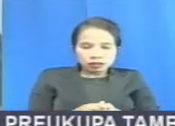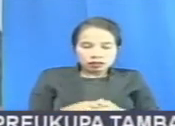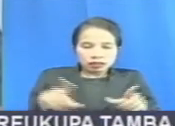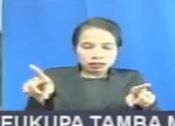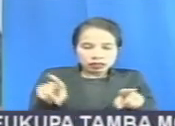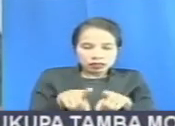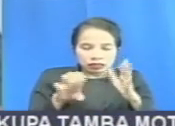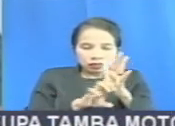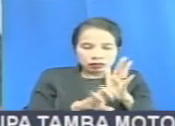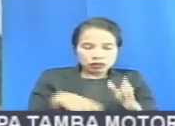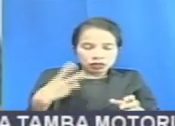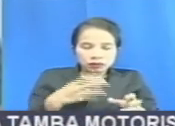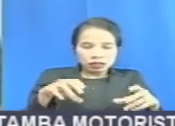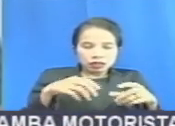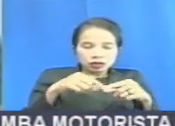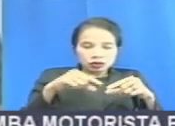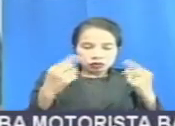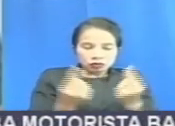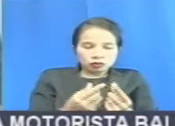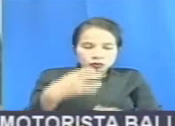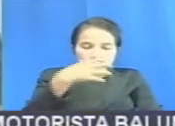exemplo, a minha equipa polícia